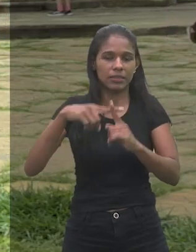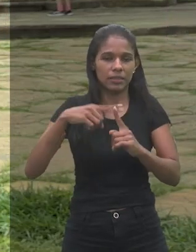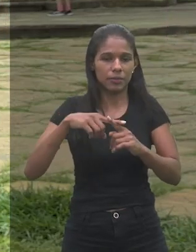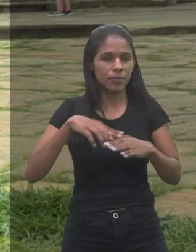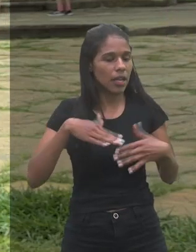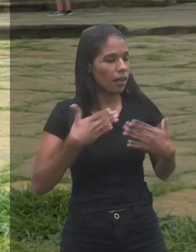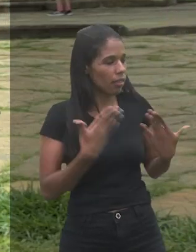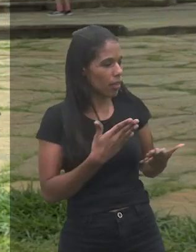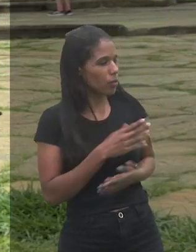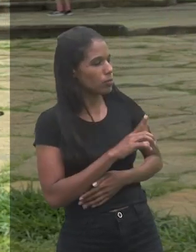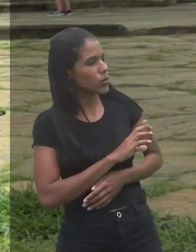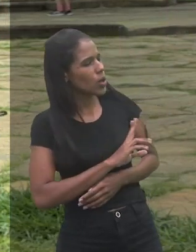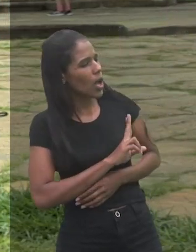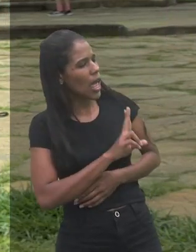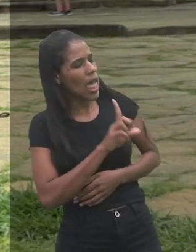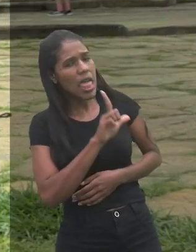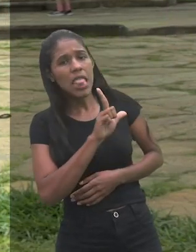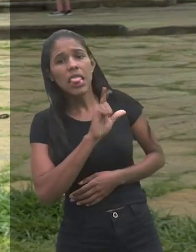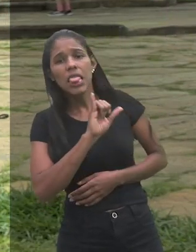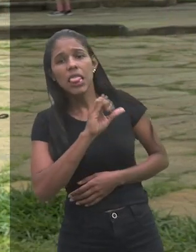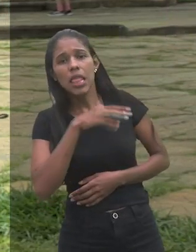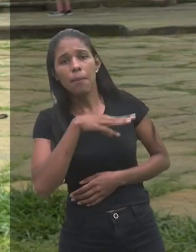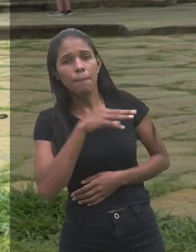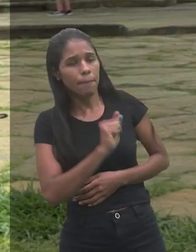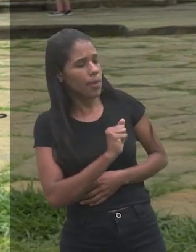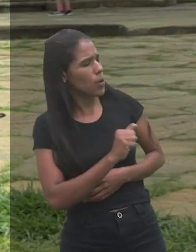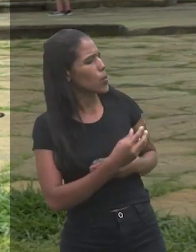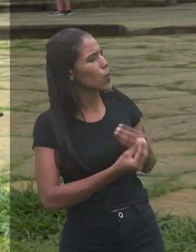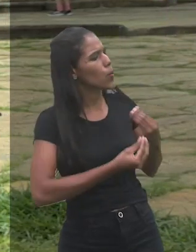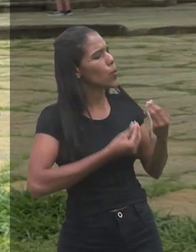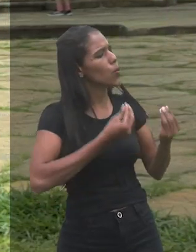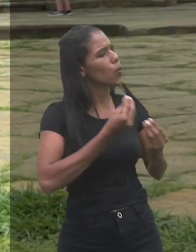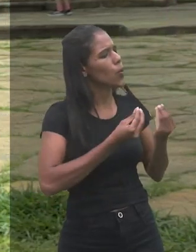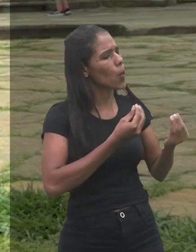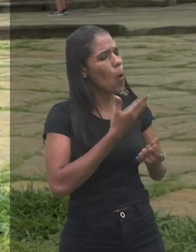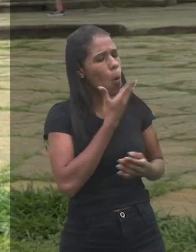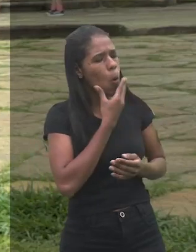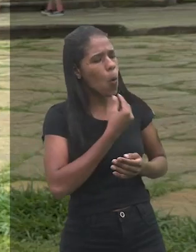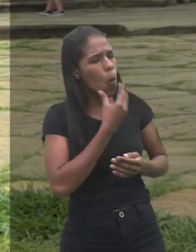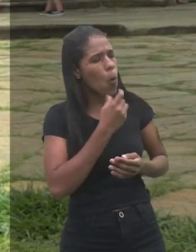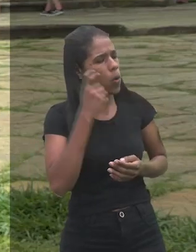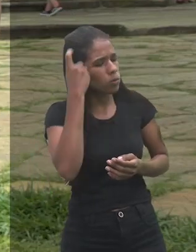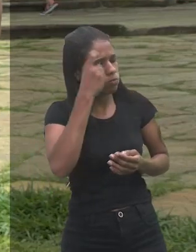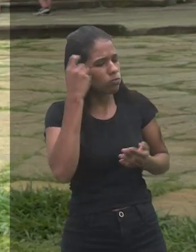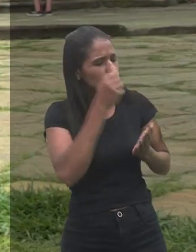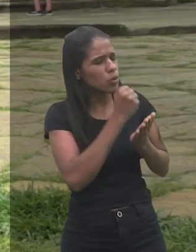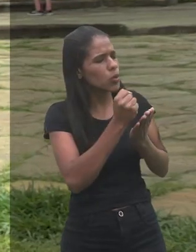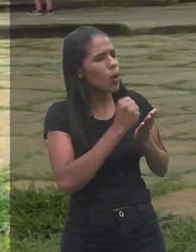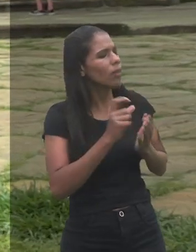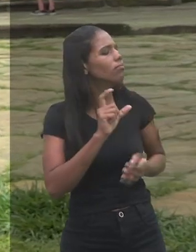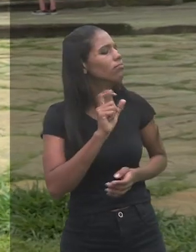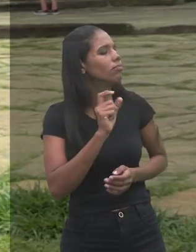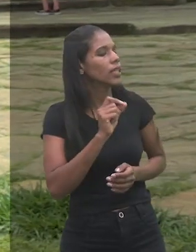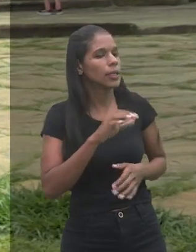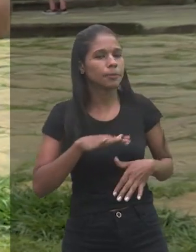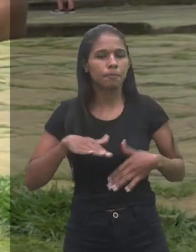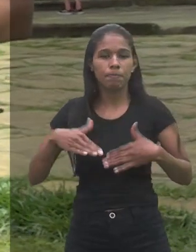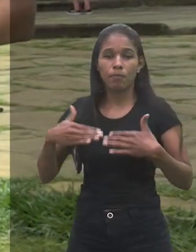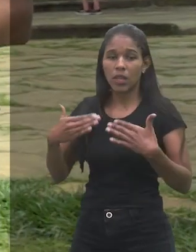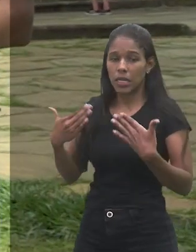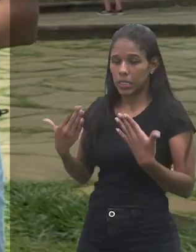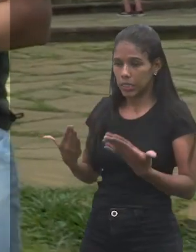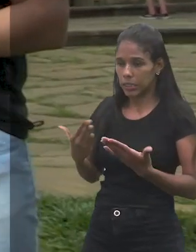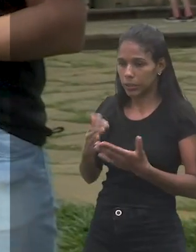Então, Lima, conte para nós primeiro quem foi Aleijadinho. Então, gente, olha só, o Antônio